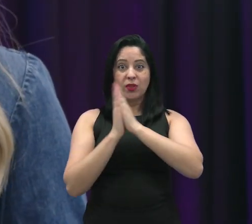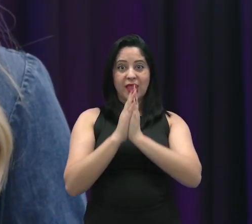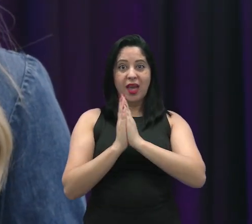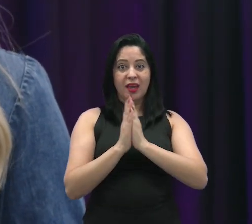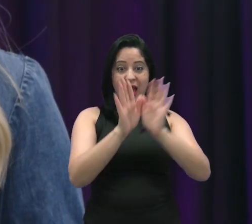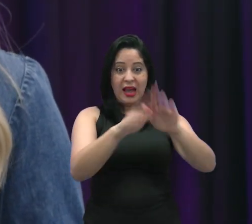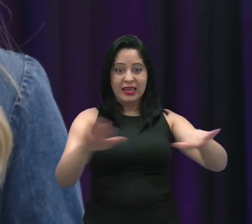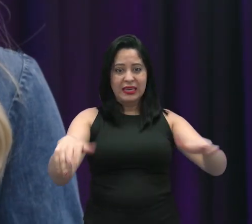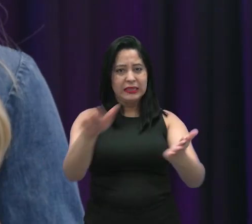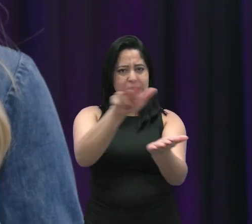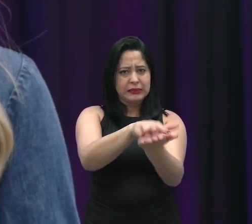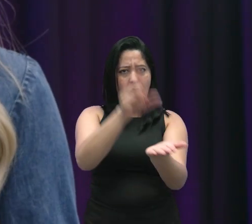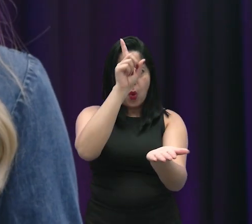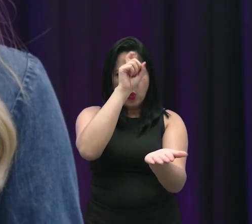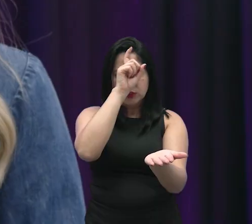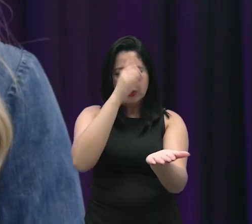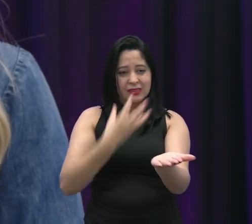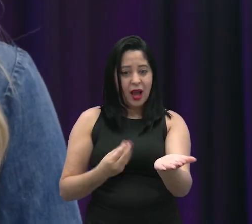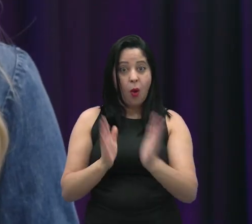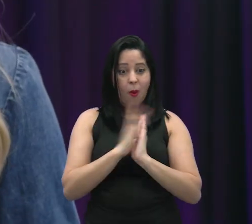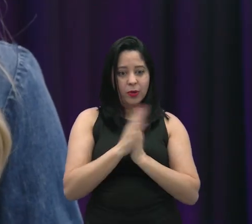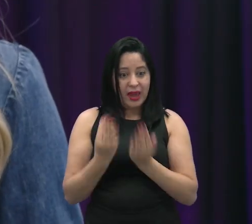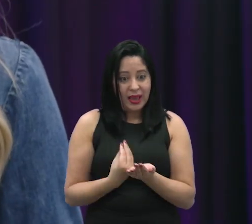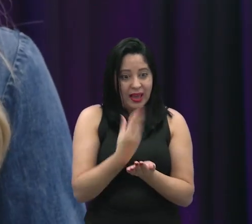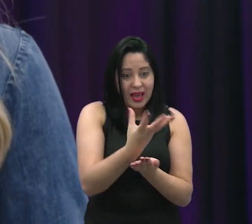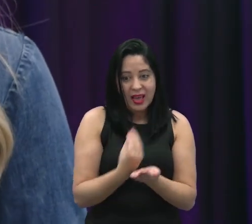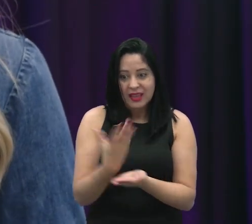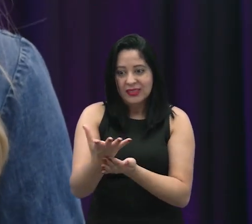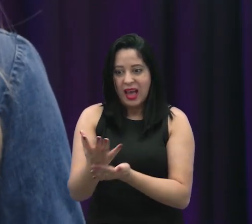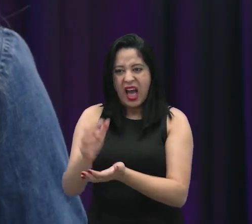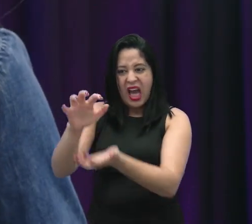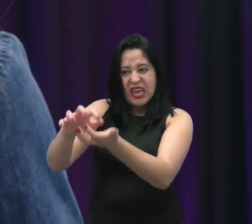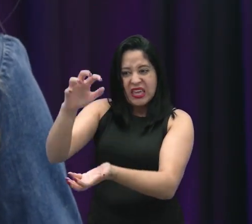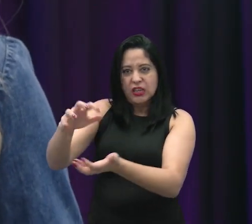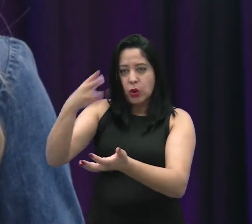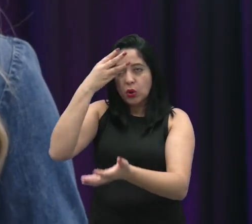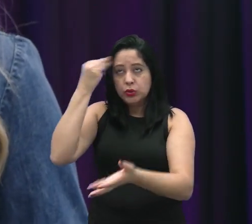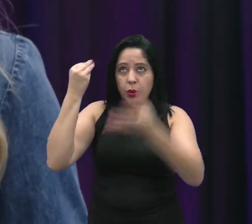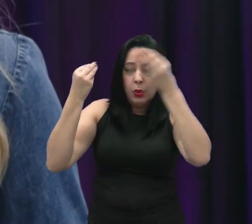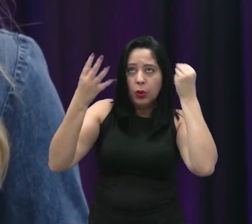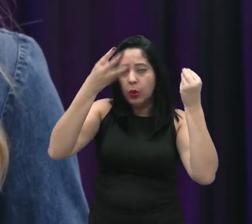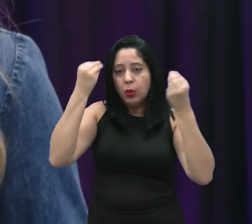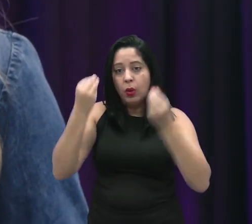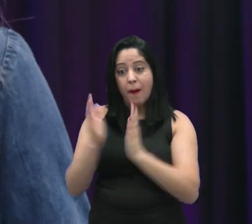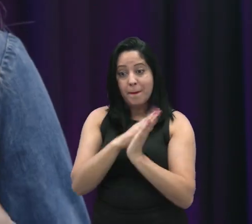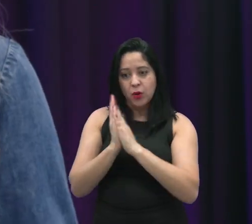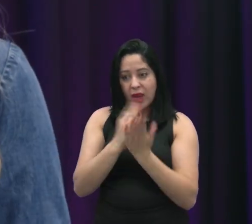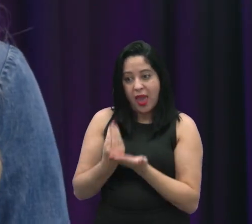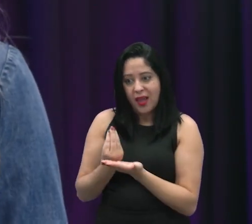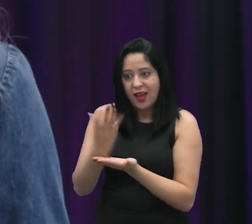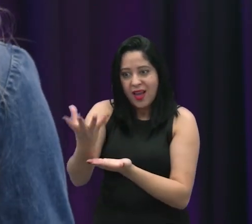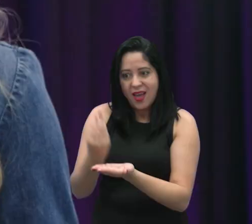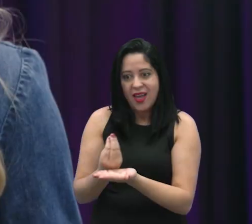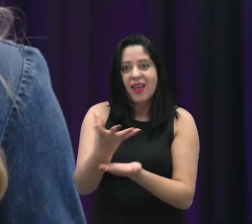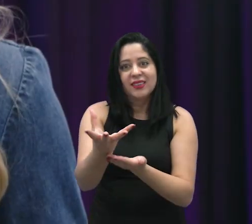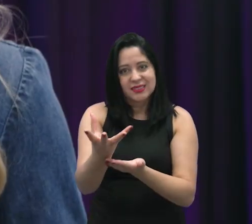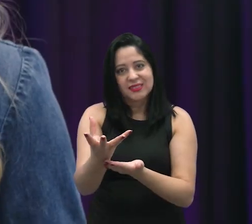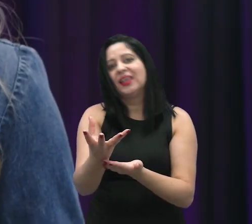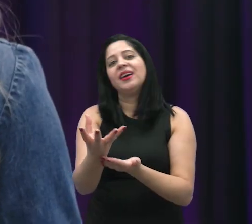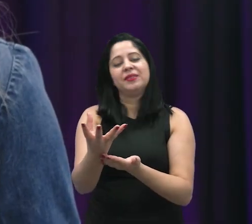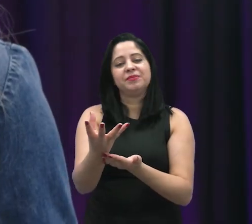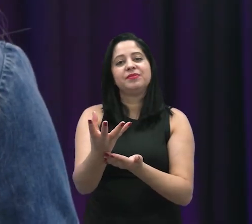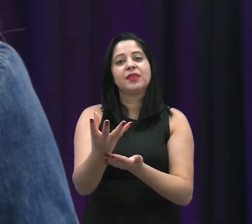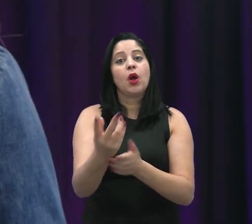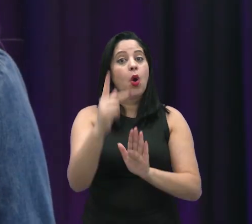bonecas bordadas à mão para crianças hospitalizadas e idosos com Alzheimer. O projeto também tem outras atividades de